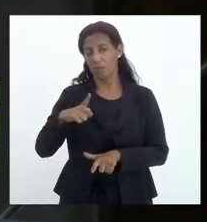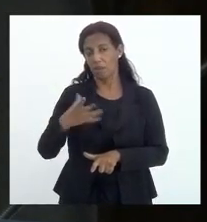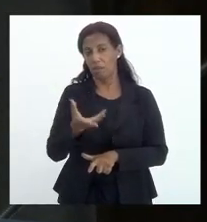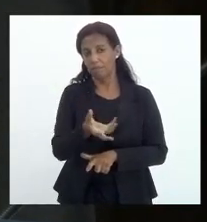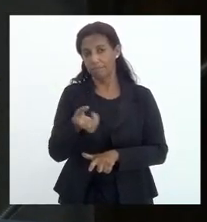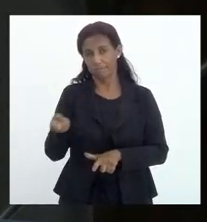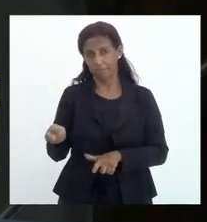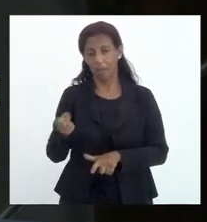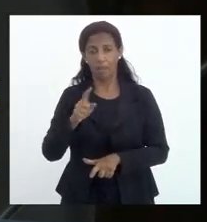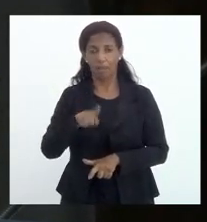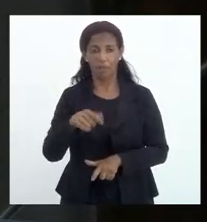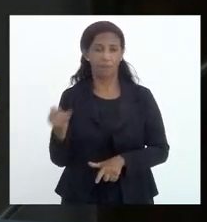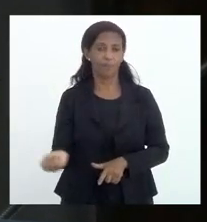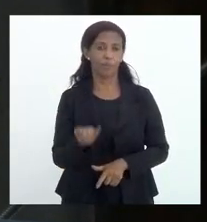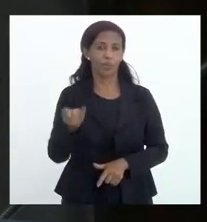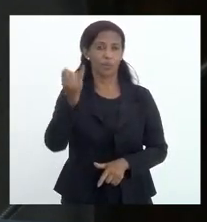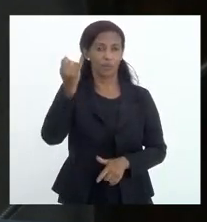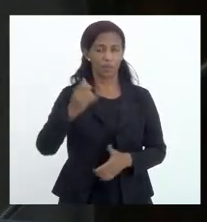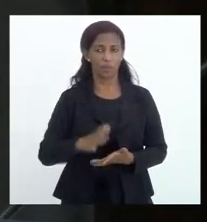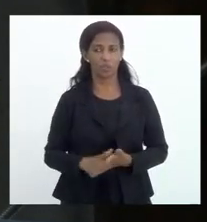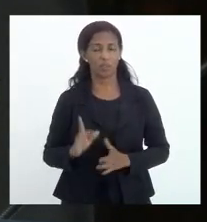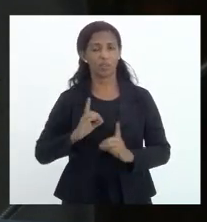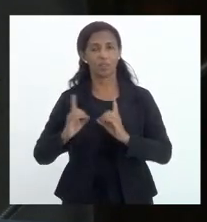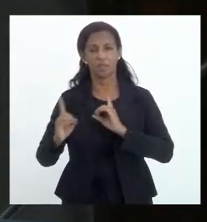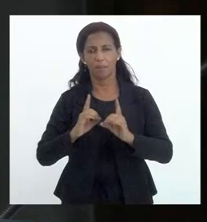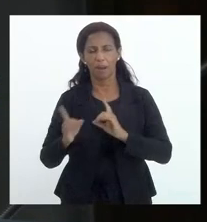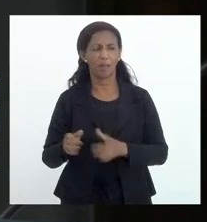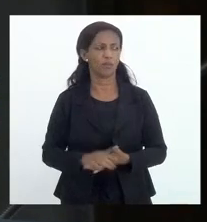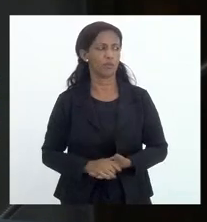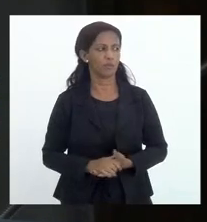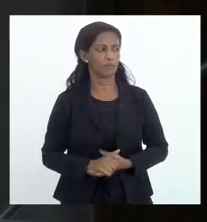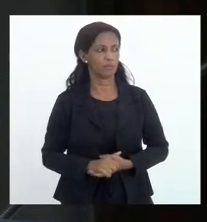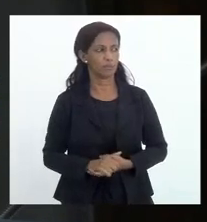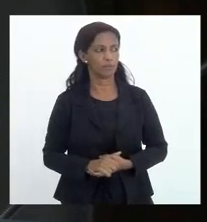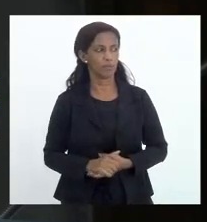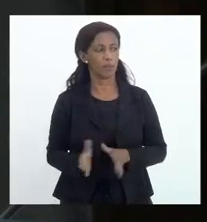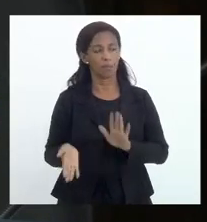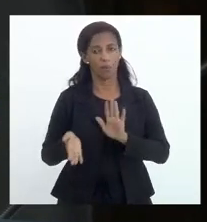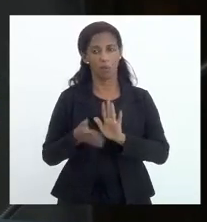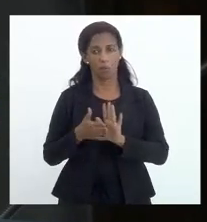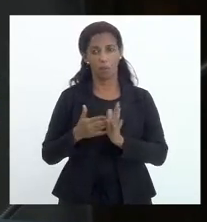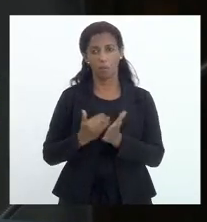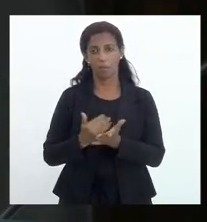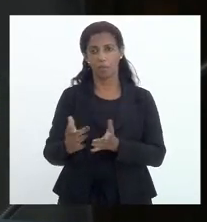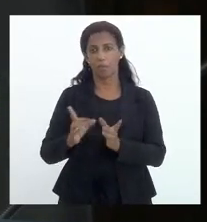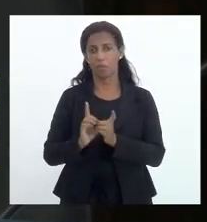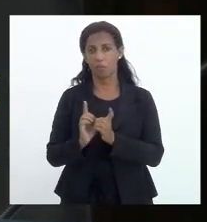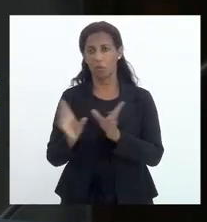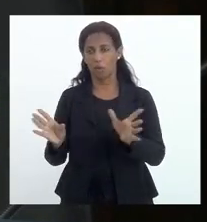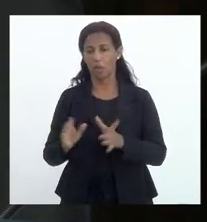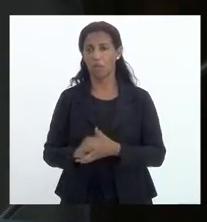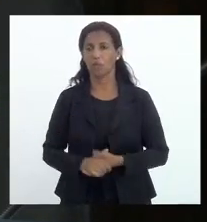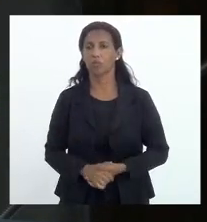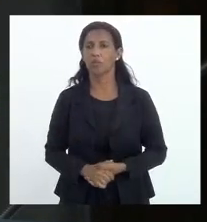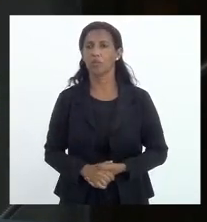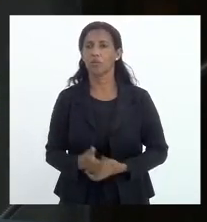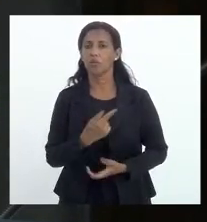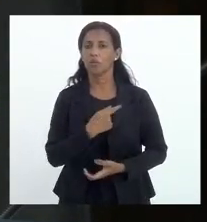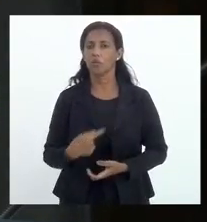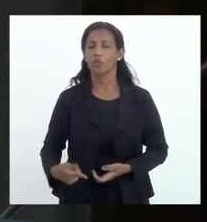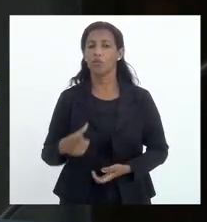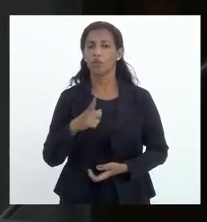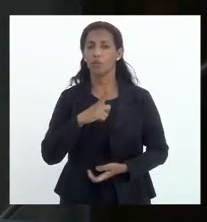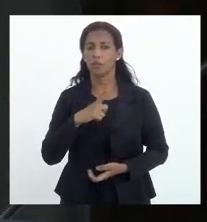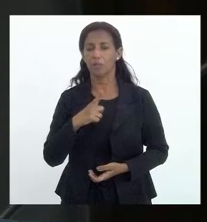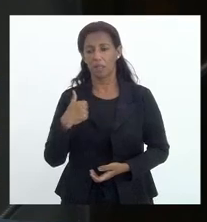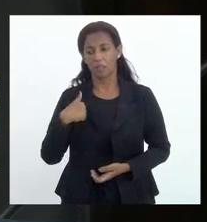Então, acho importantíssimo esse debate, essa discussão, e pelo próprio princípio democrático que o governo tem, e